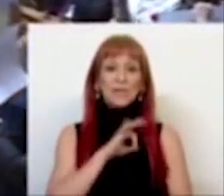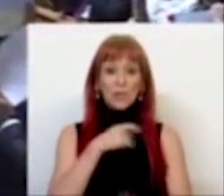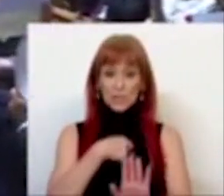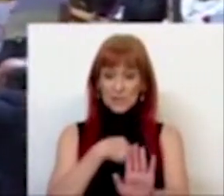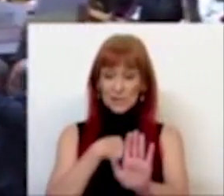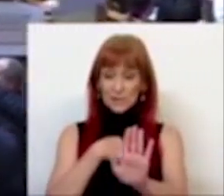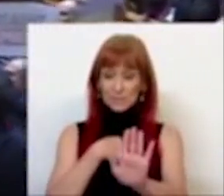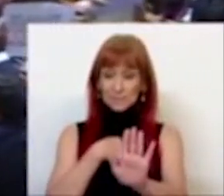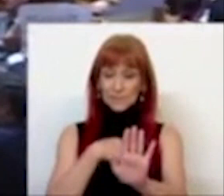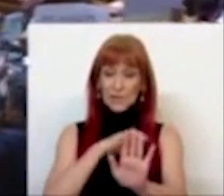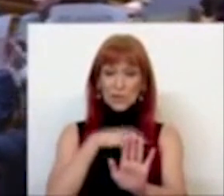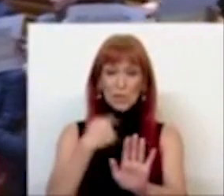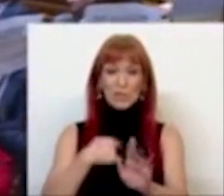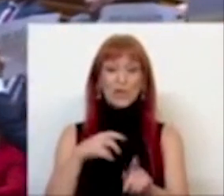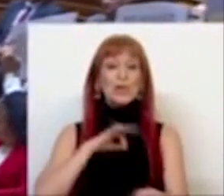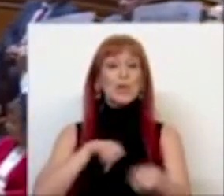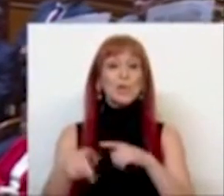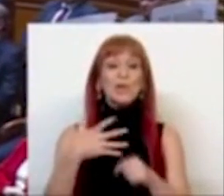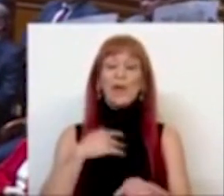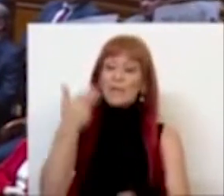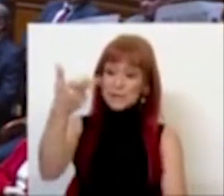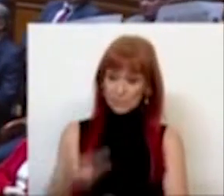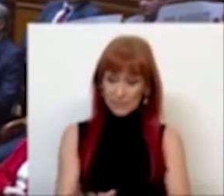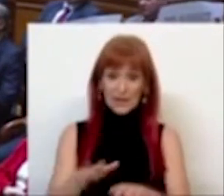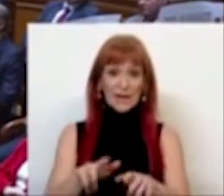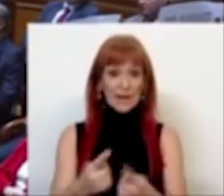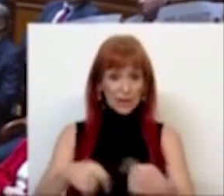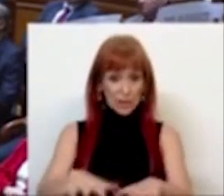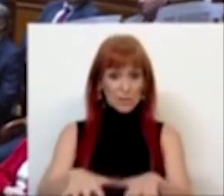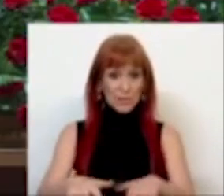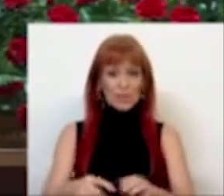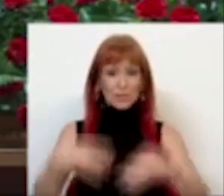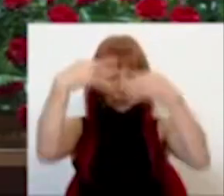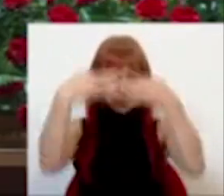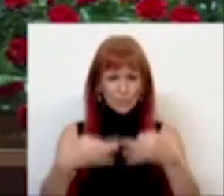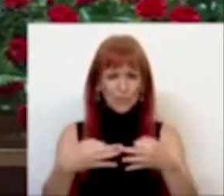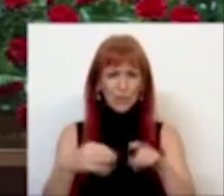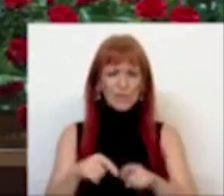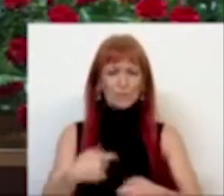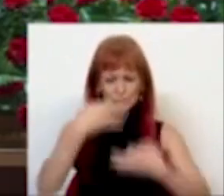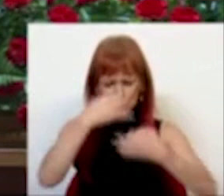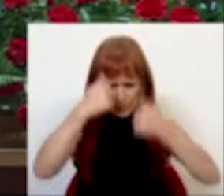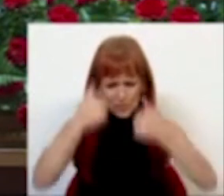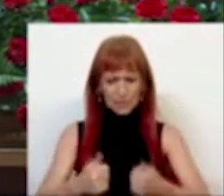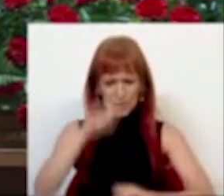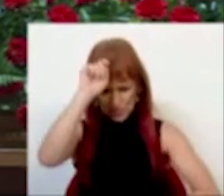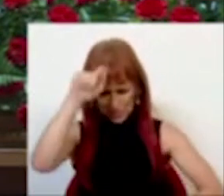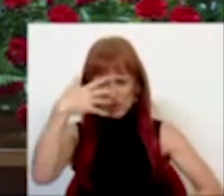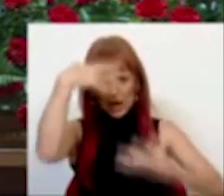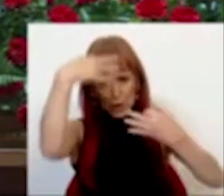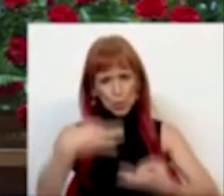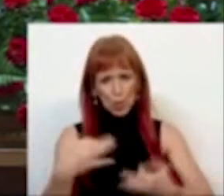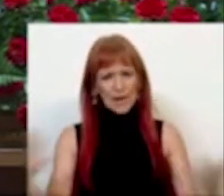Peço os senhores deputados que querem permanecer na sessão plenária têm de se portar com a urbanidade, a cortesia, a